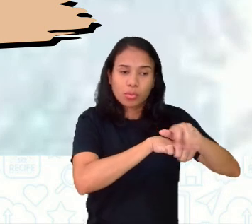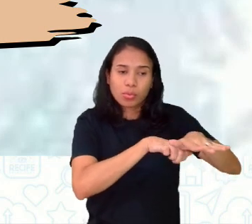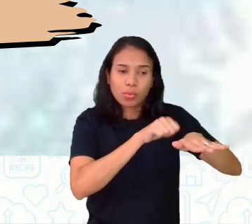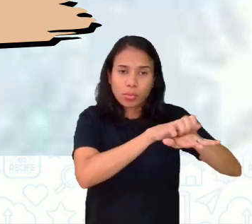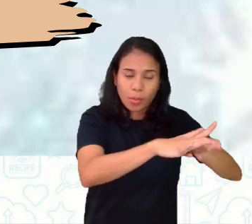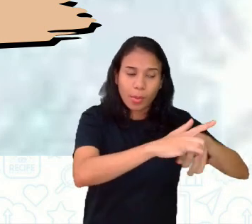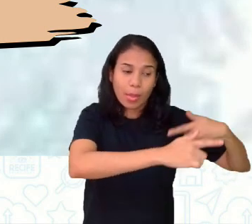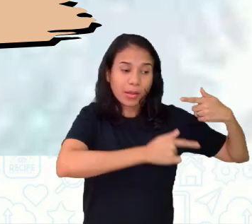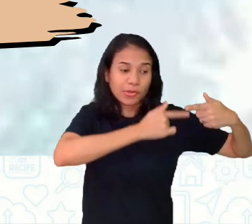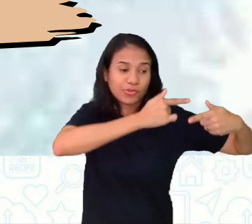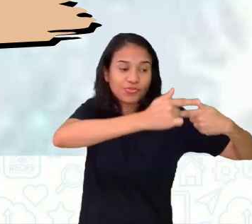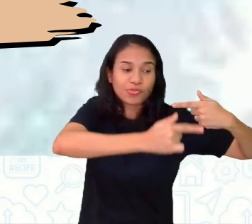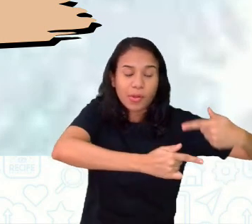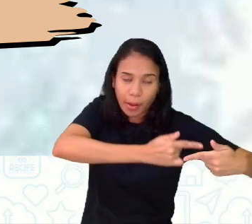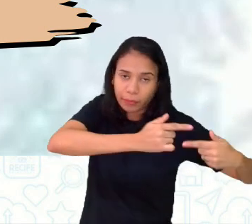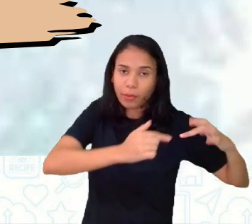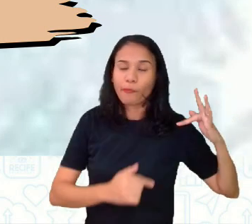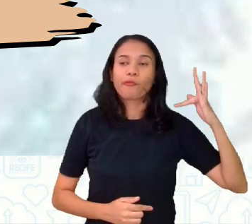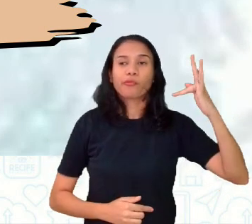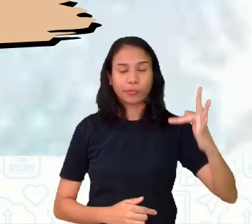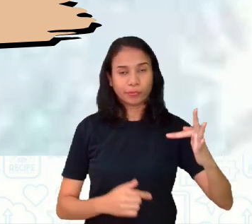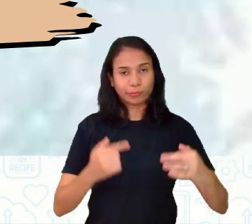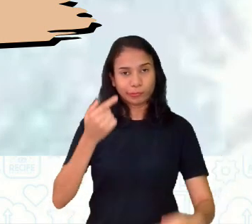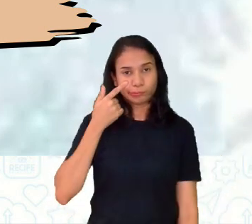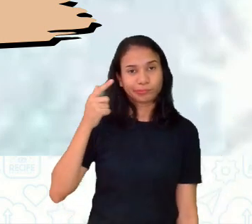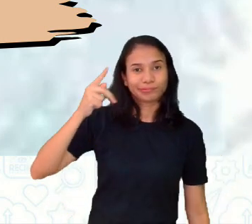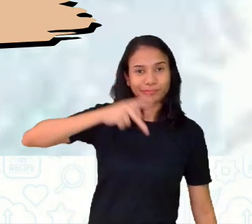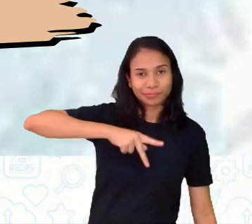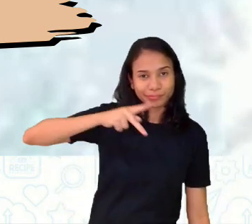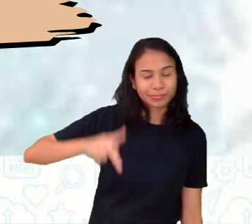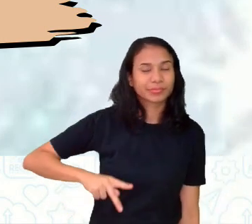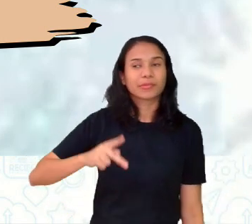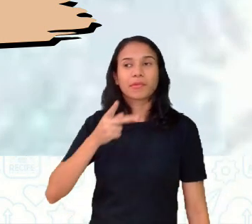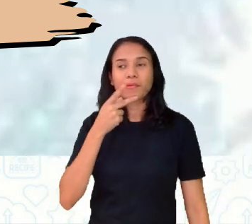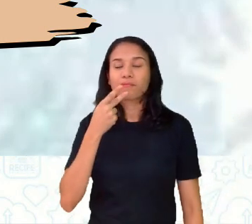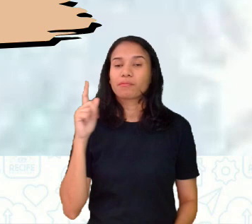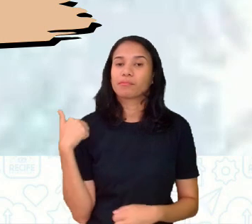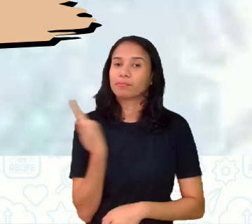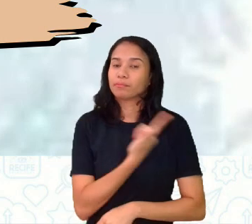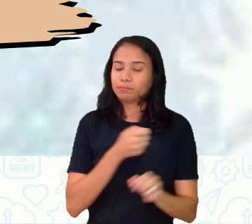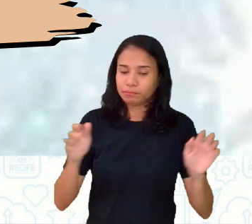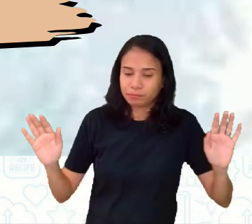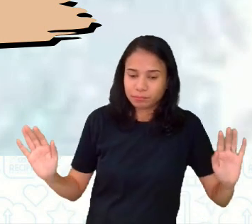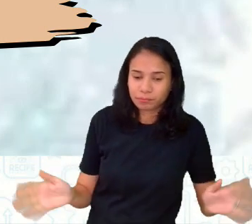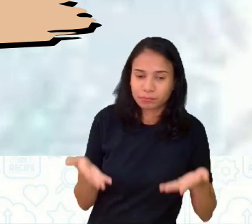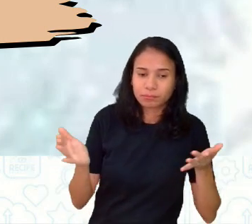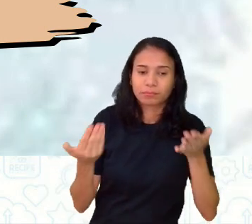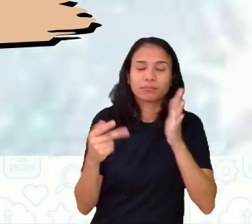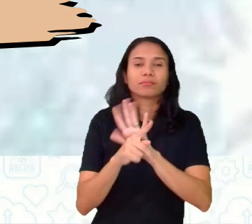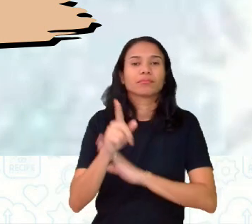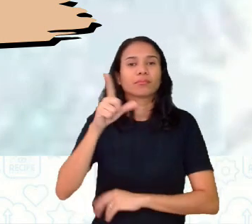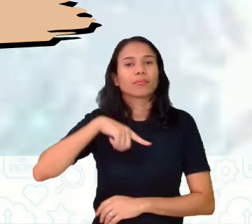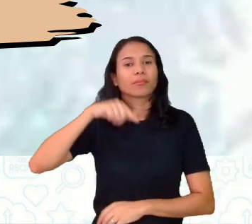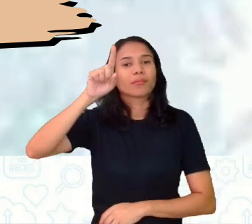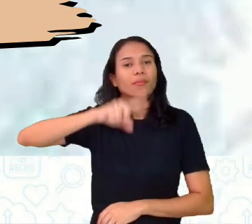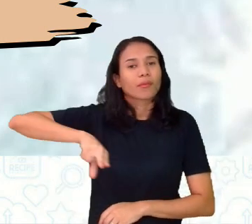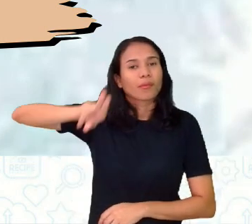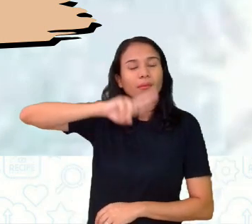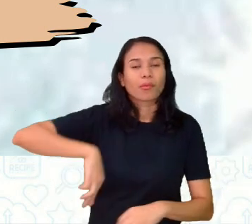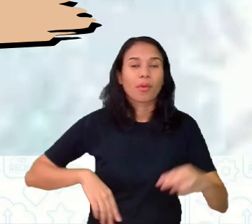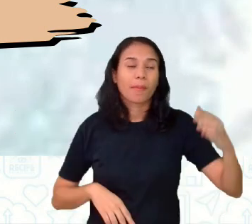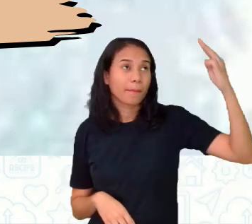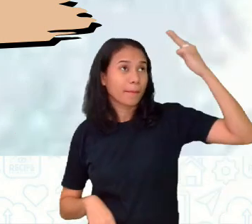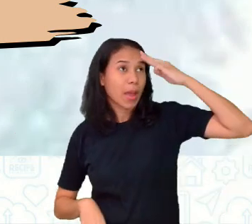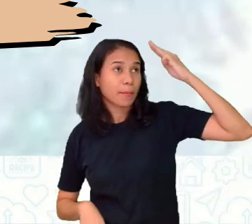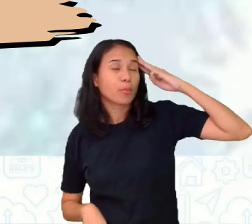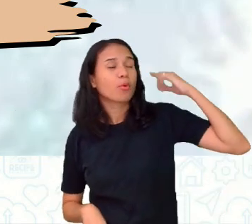gerações seguintes. Olha aí o que o professor Luciano comentou e a gente reforçando aqui, né? É através da memória